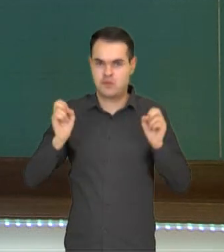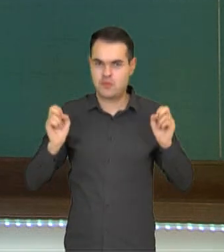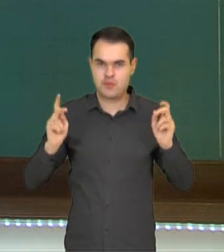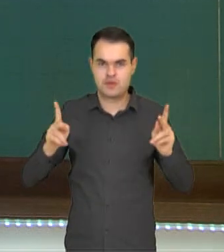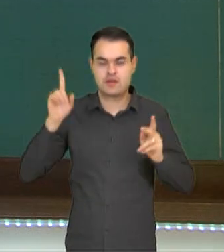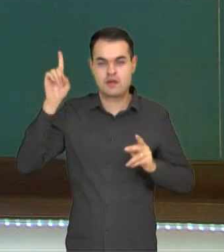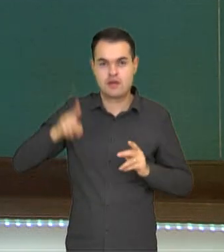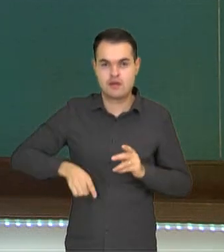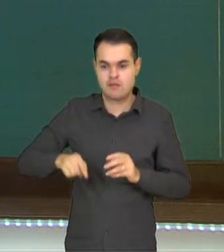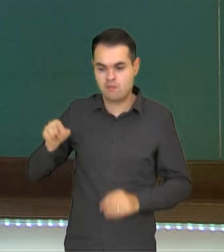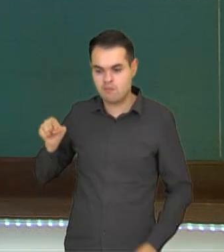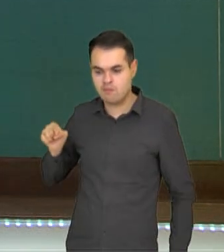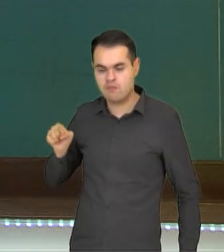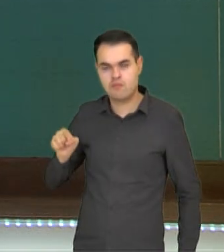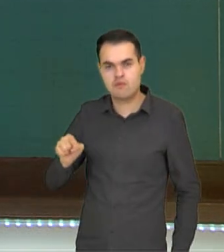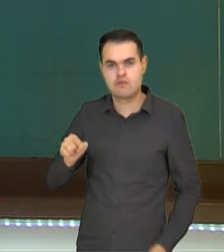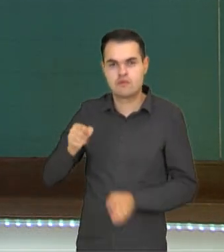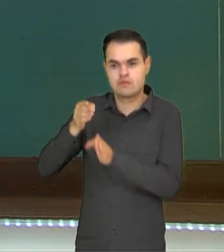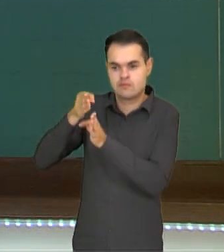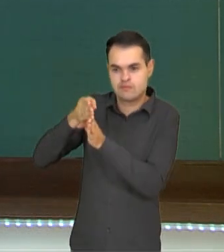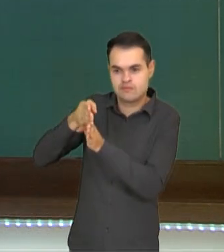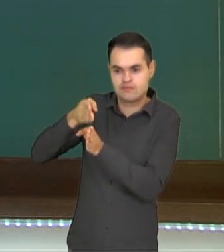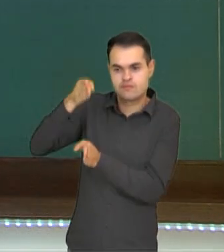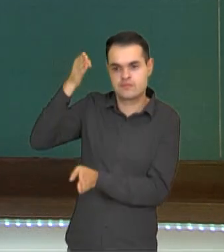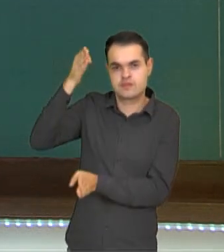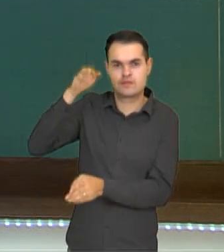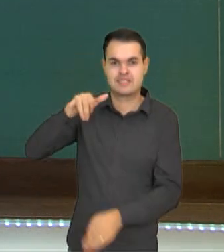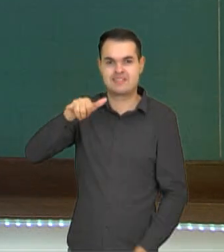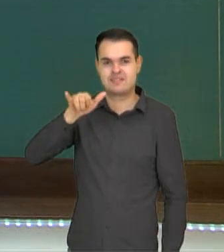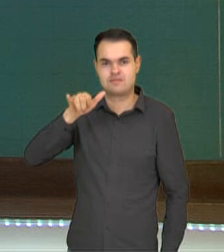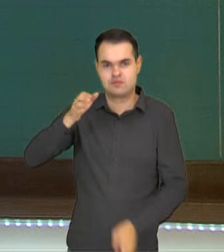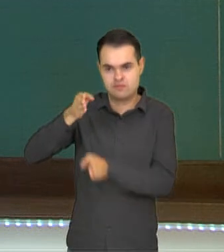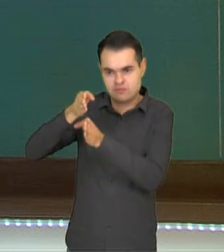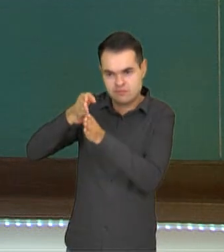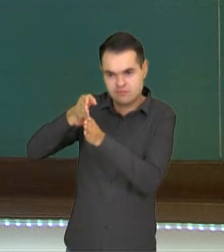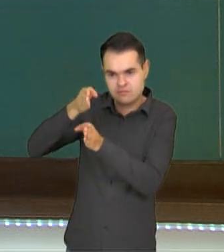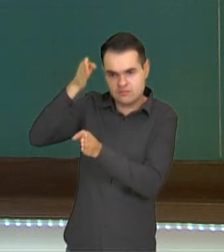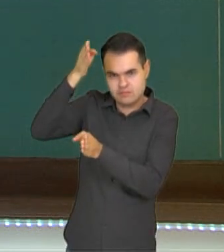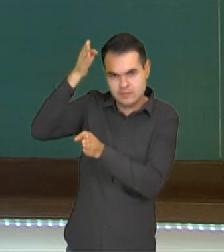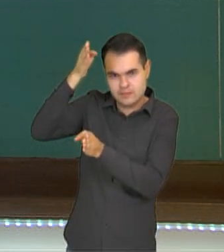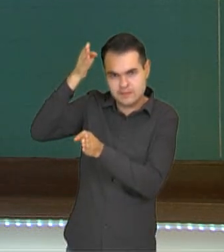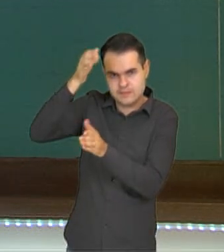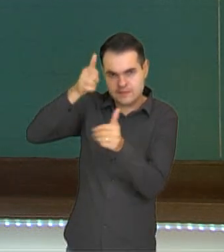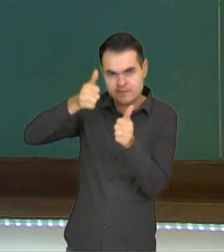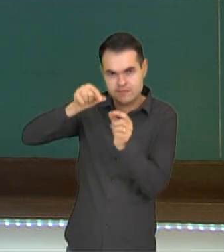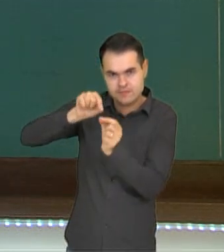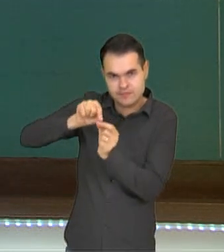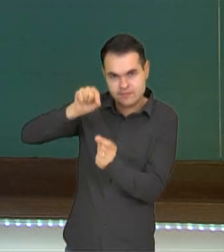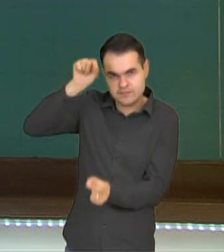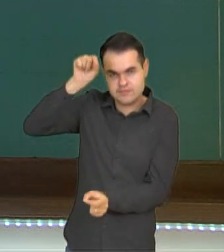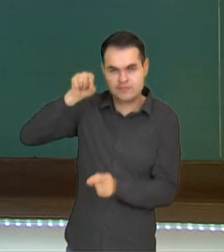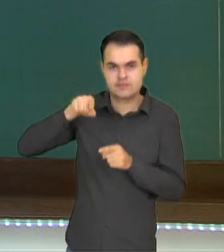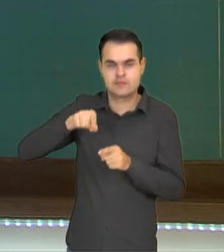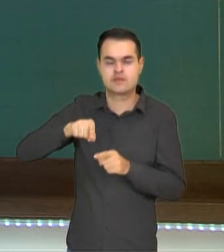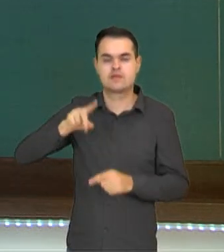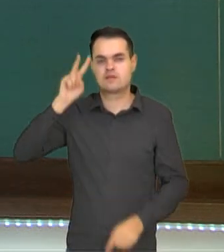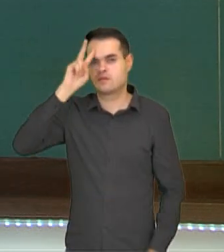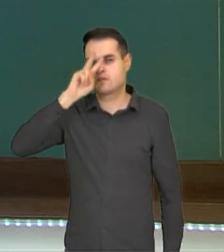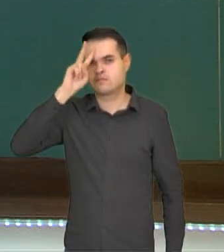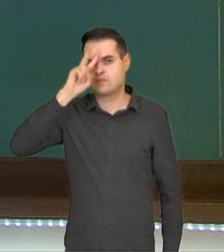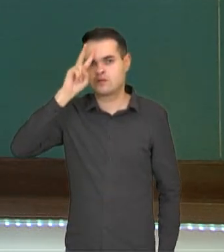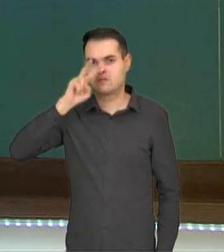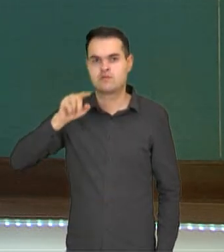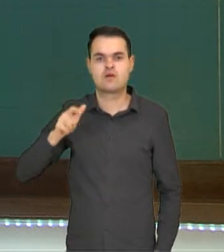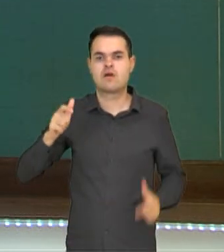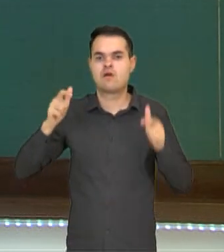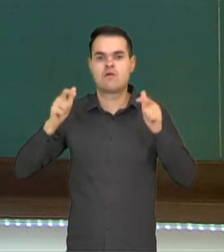3, que é o pontinho onde a reta corta o eixo y. Muito bem. Então, vamos lá. Então, lembrando, né? Ponto